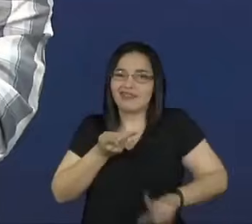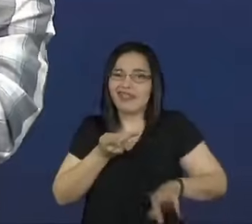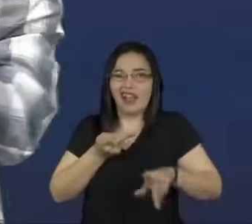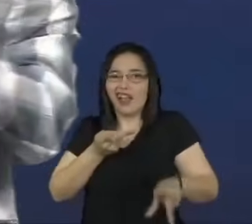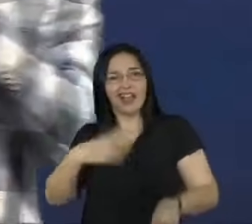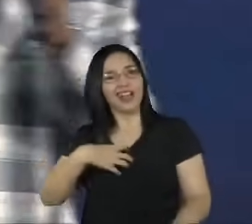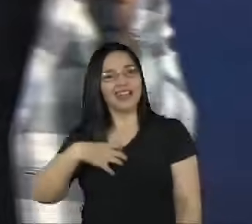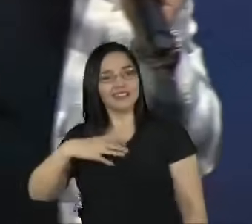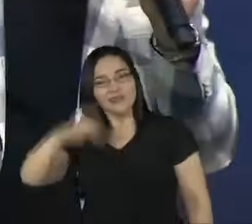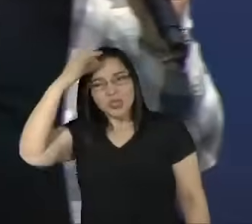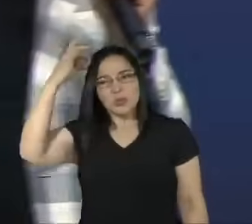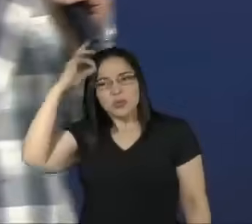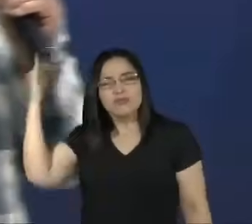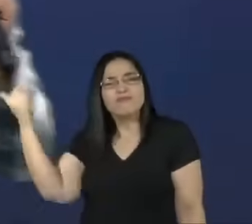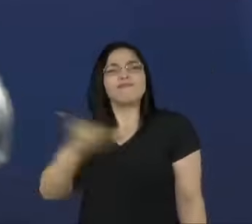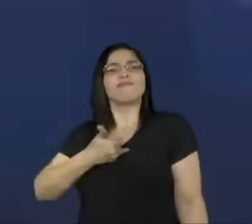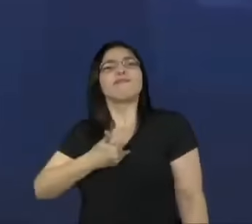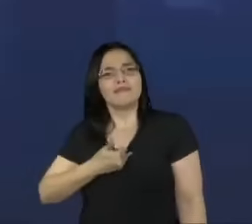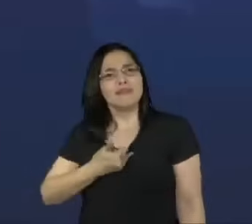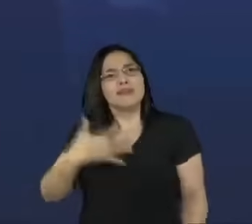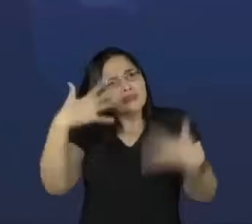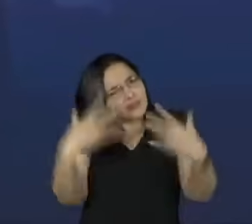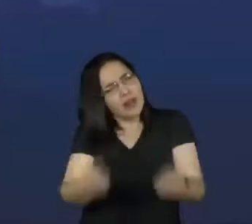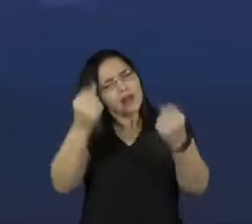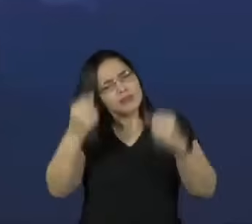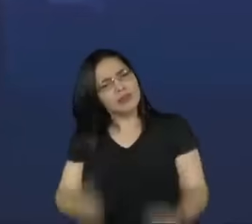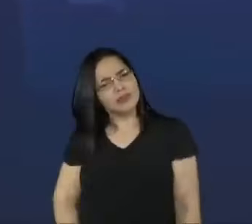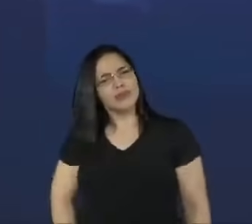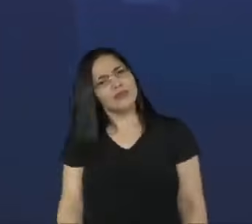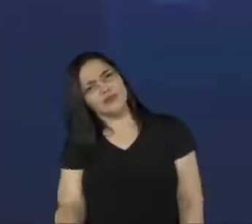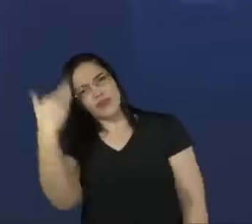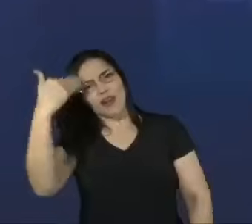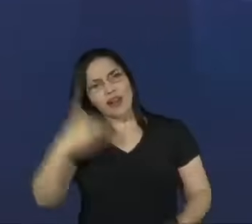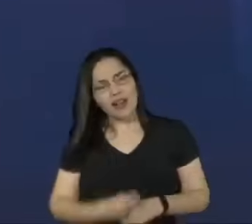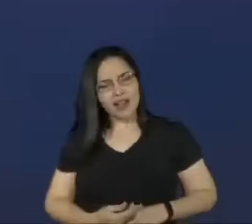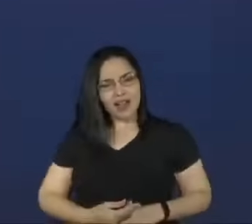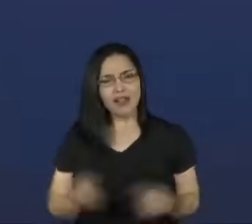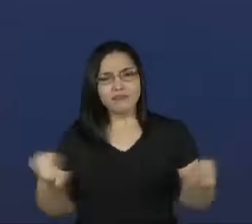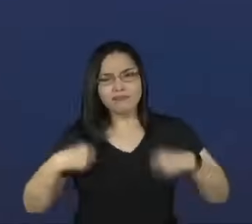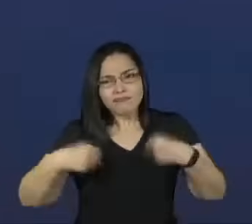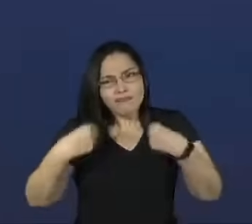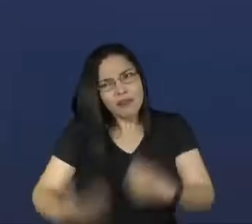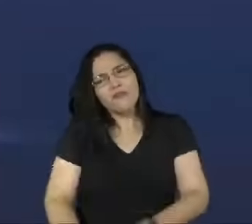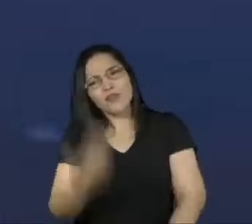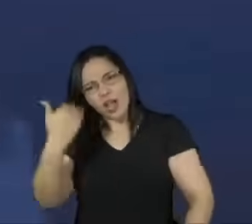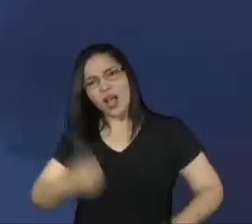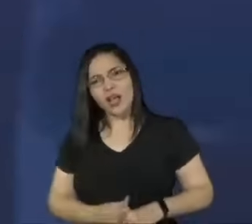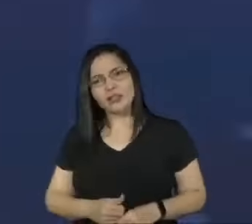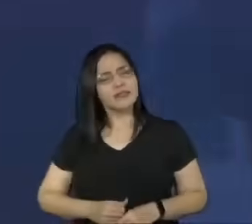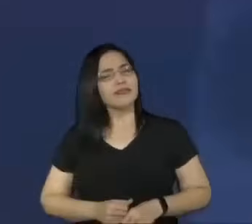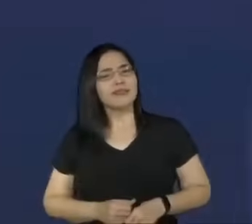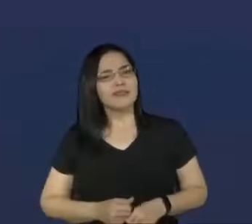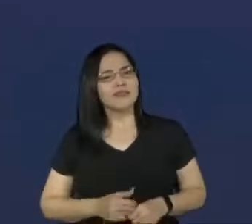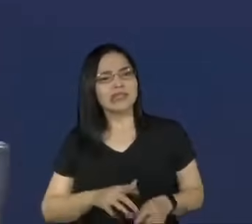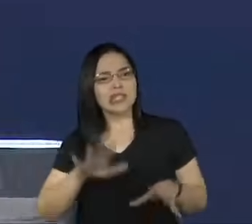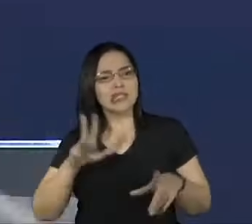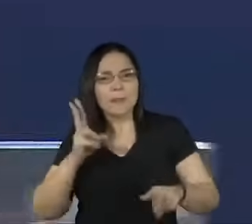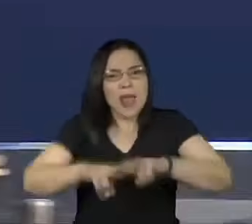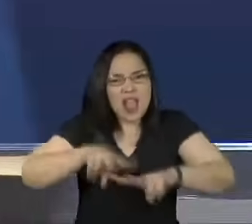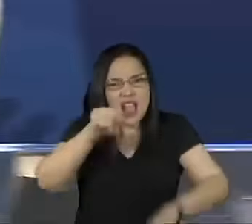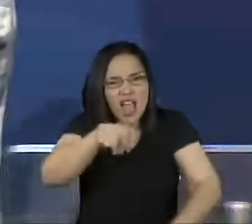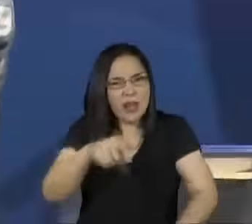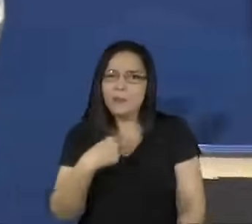espírito santo que tá falando com você vamos sai do seu lugar em nome de Jesus ninguém pode te segurar aí ninguém pode te prender